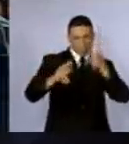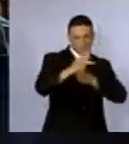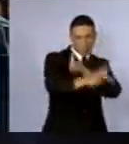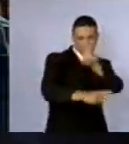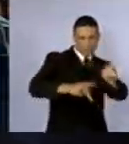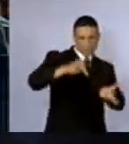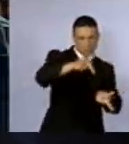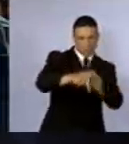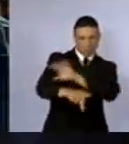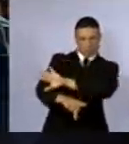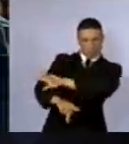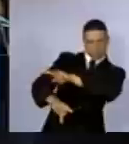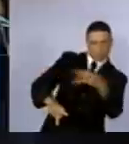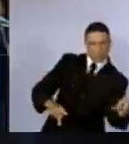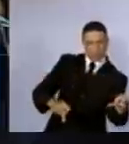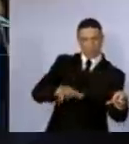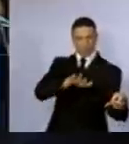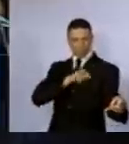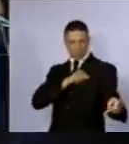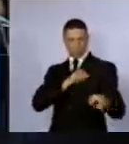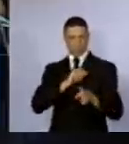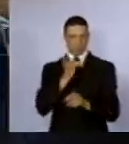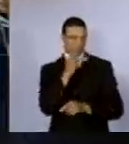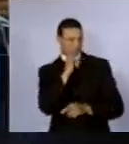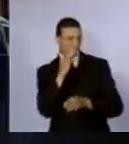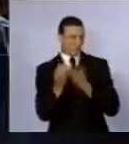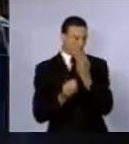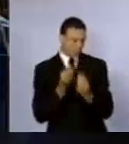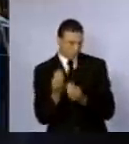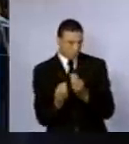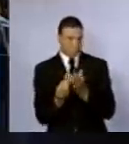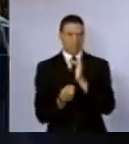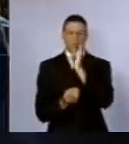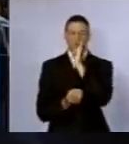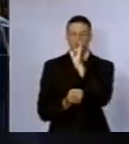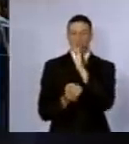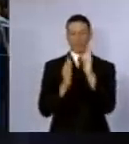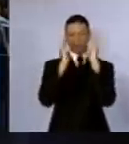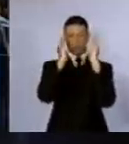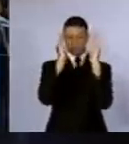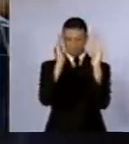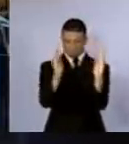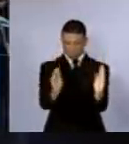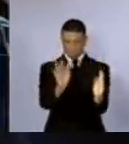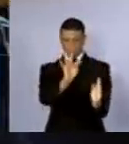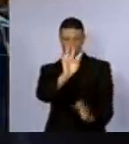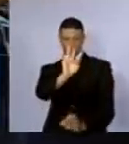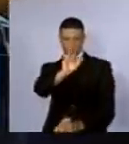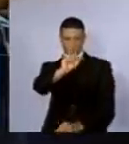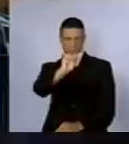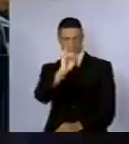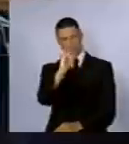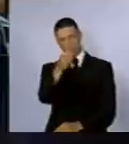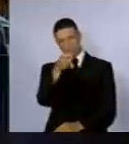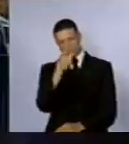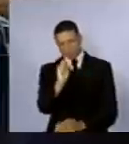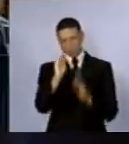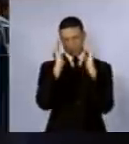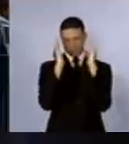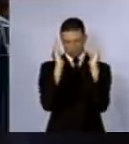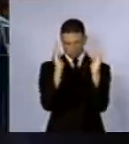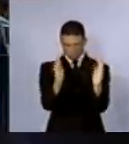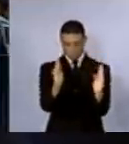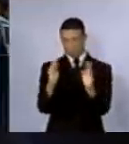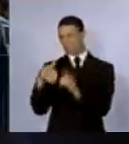faixa de servidão, porque realmente é somente fora dessa faixa que é permissível qualquer tipo de habitação, de convivência